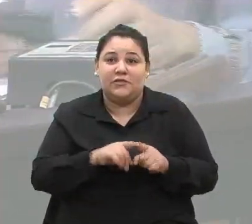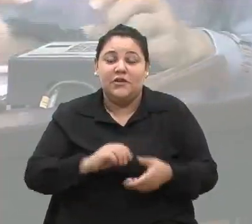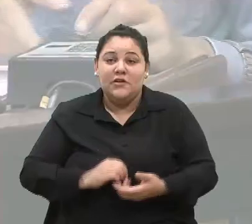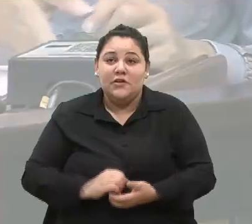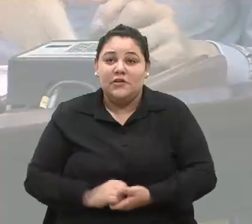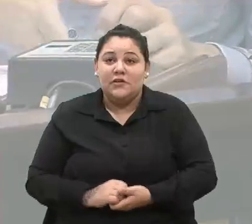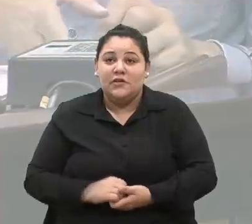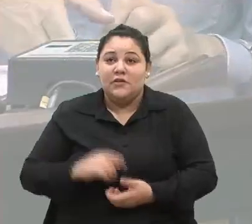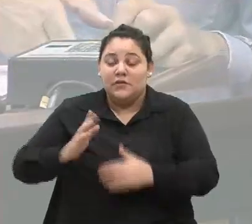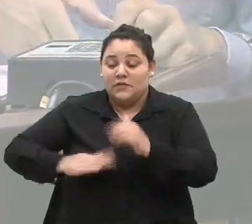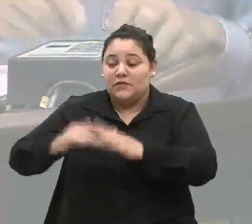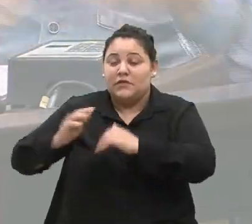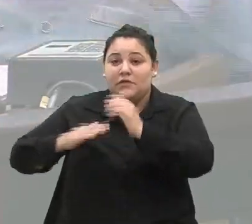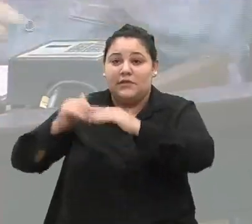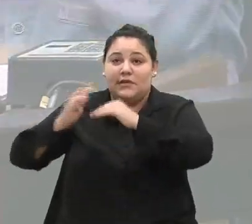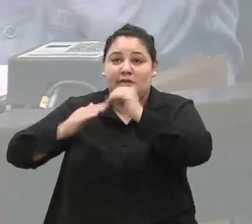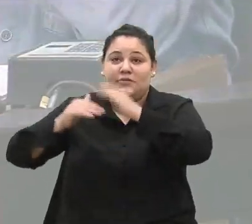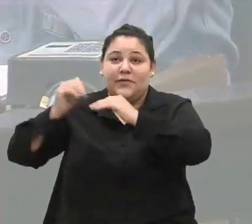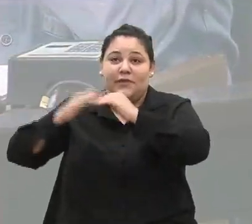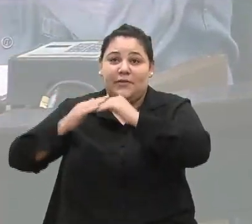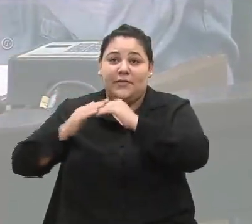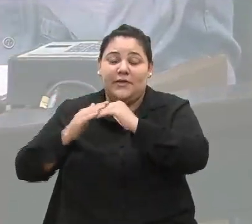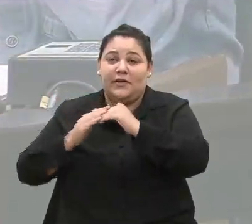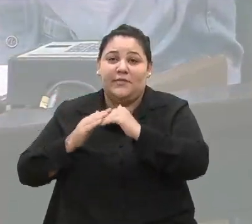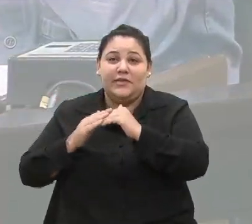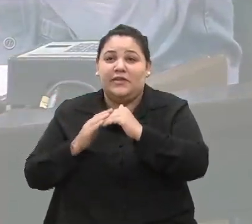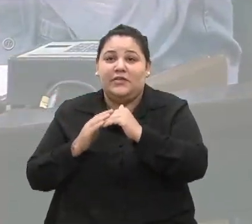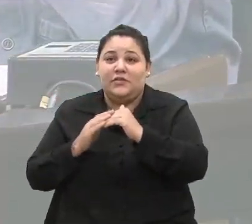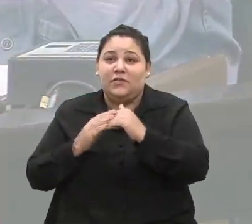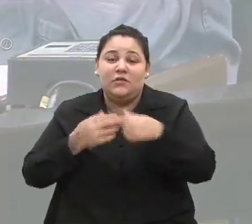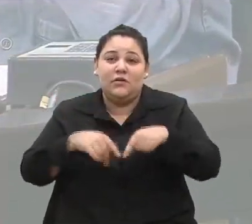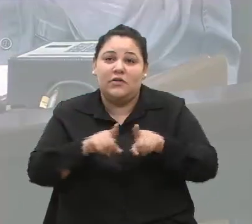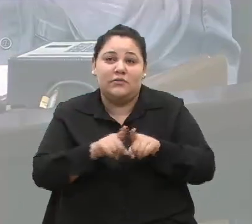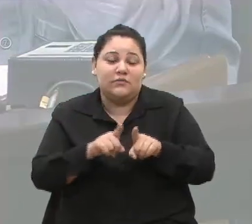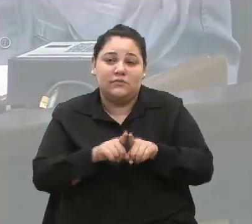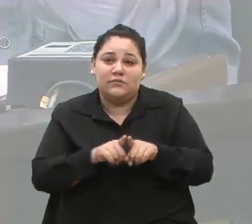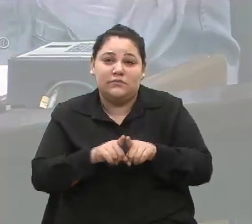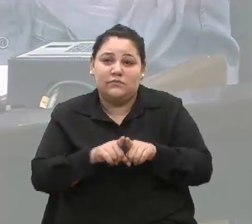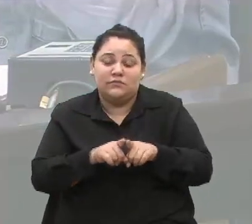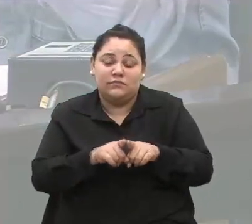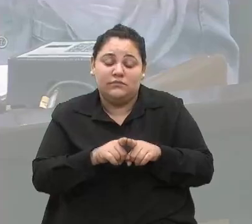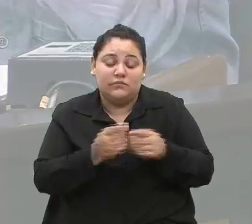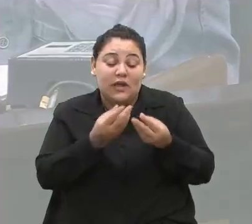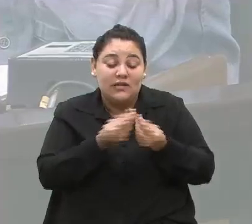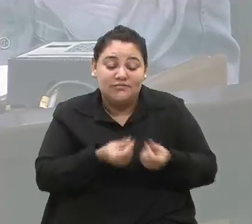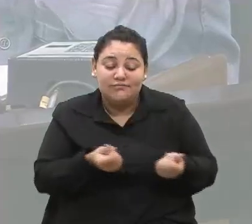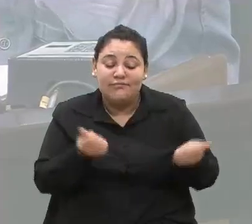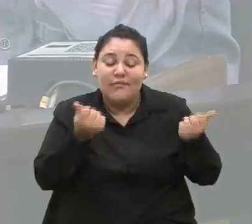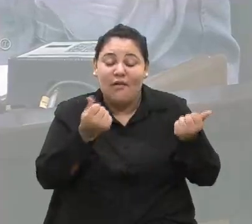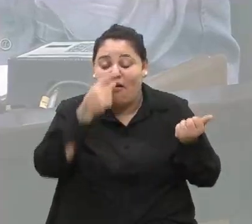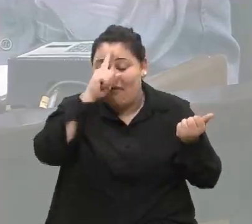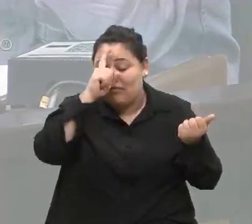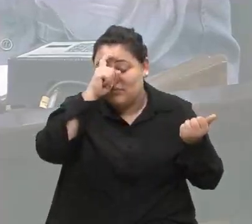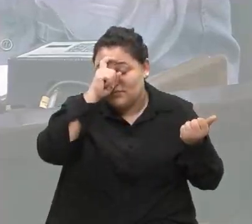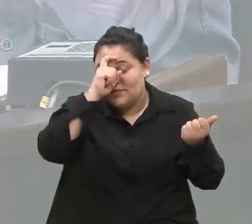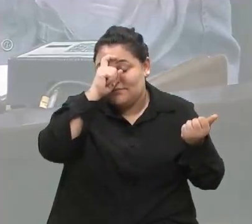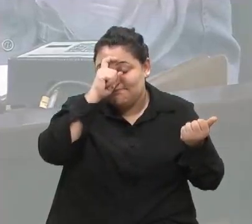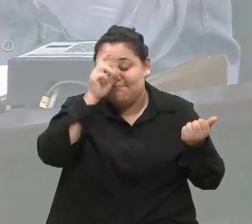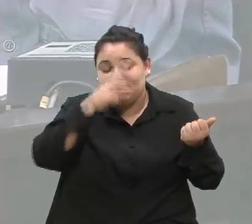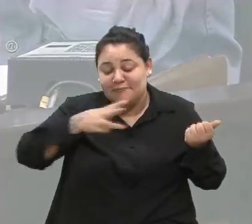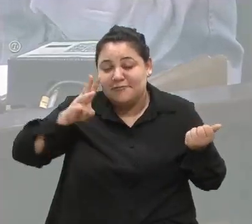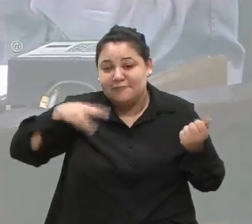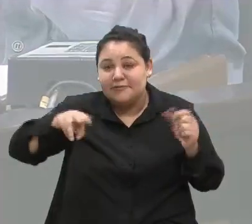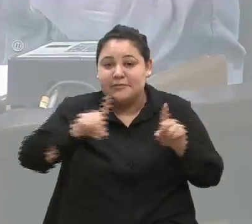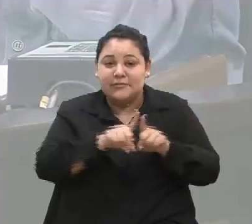desta construção, desta habilidade, tanto do prefeito, como também da sensibilidade do Hospital Virvi Ramos, né, que